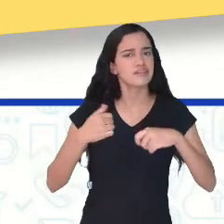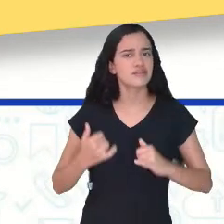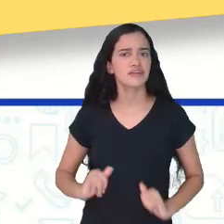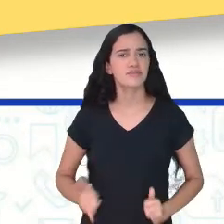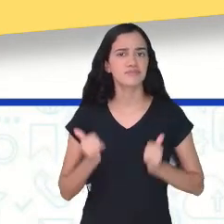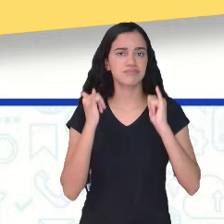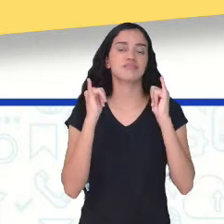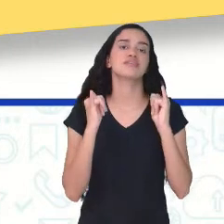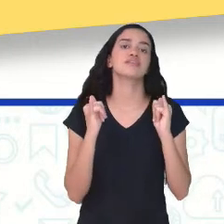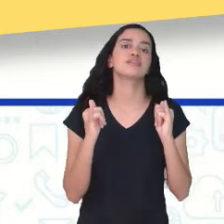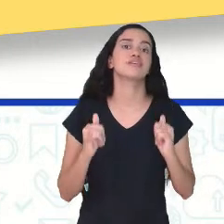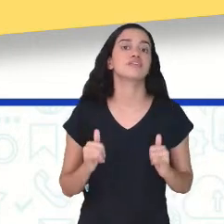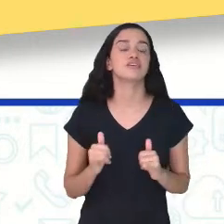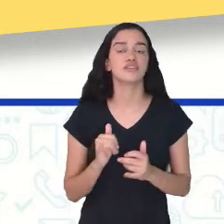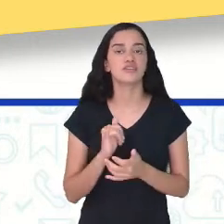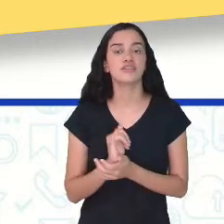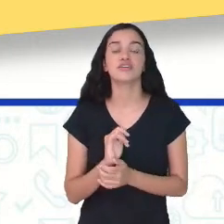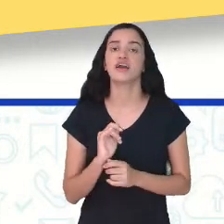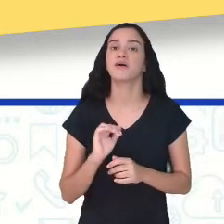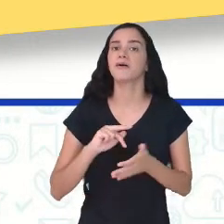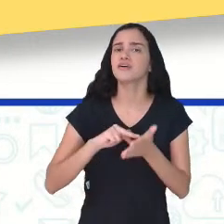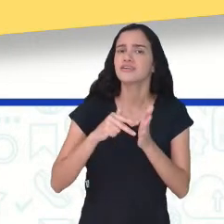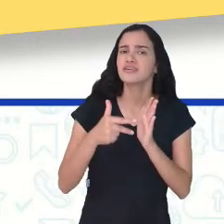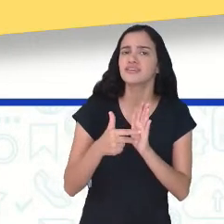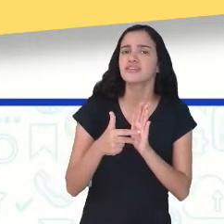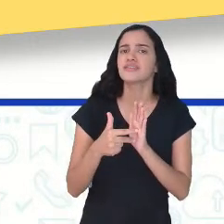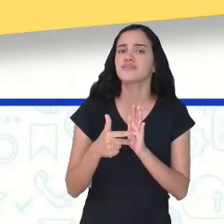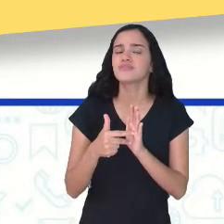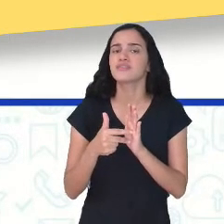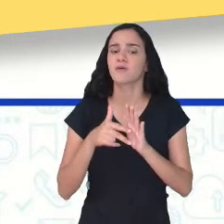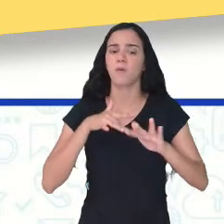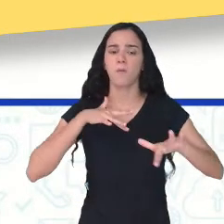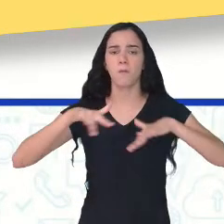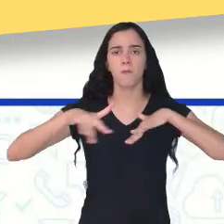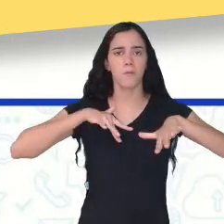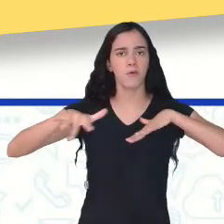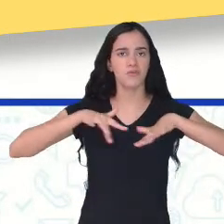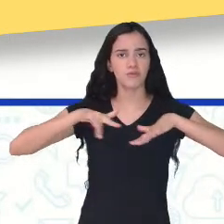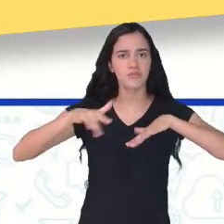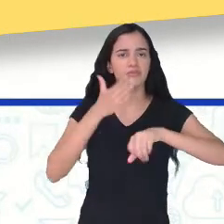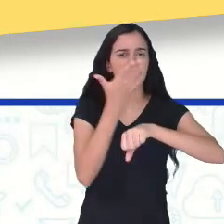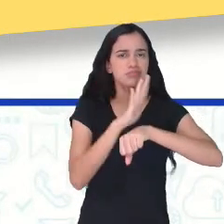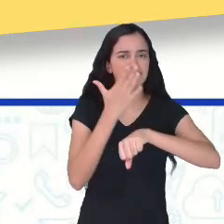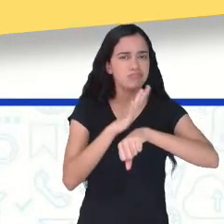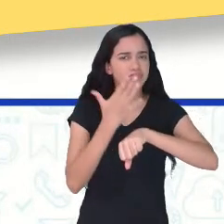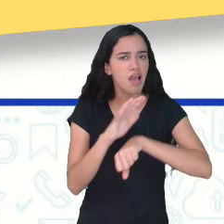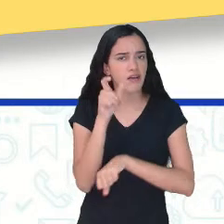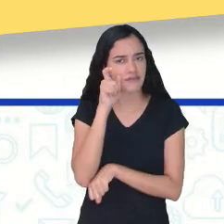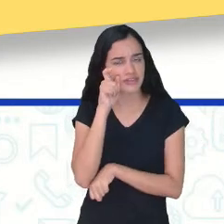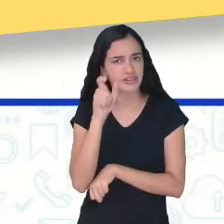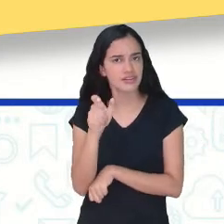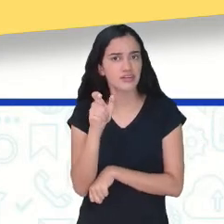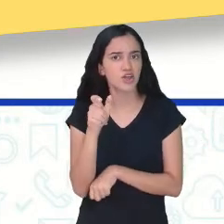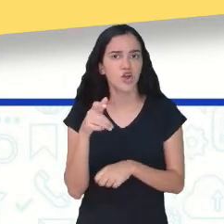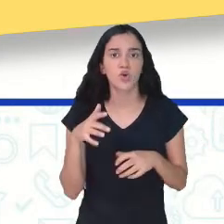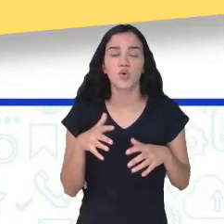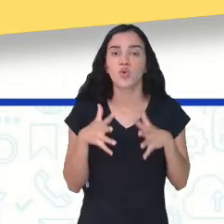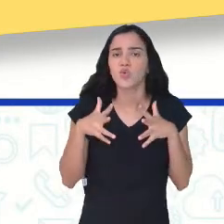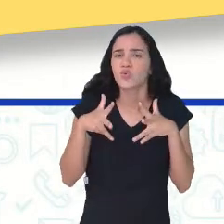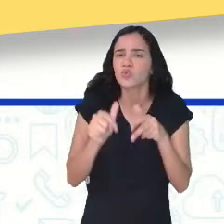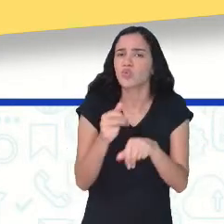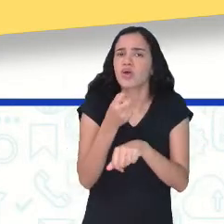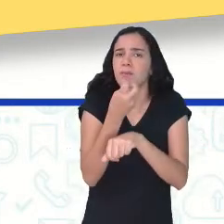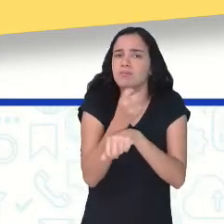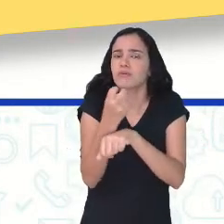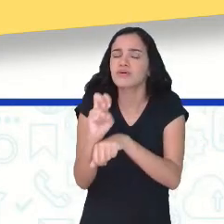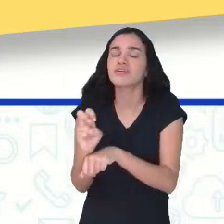ou seja, combustível, para executar seus movimentos e atividades. Veja que interessante. Toda máquina precisa